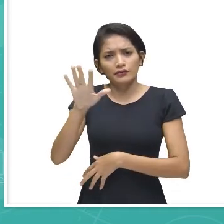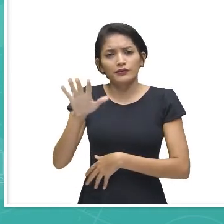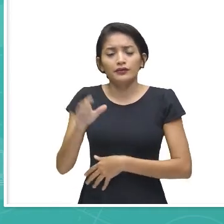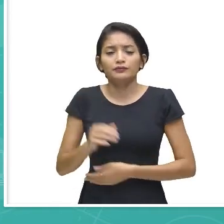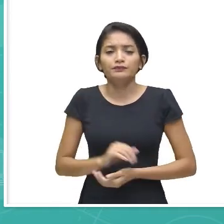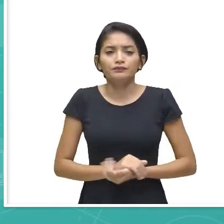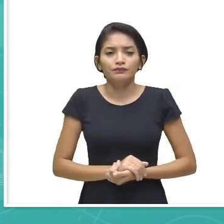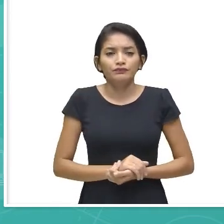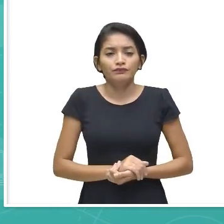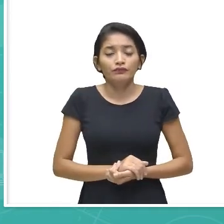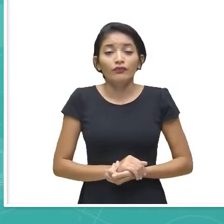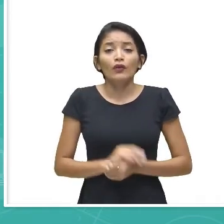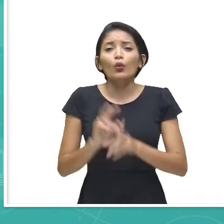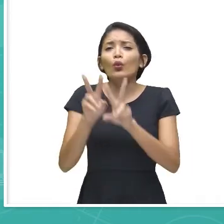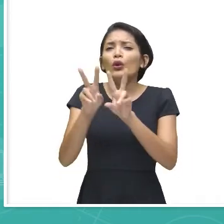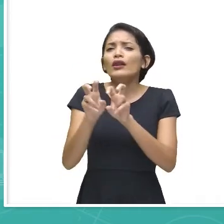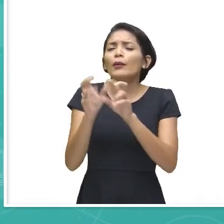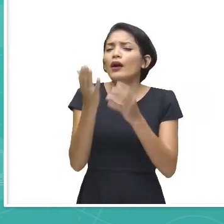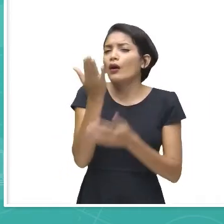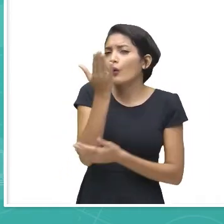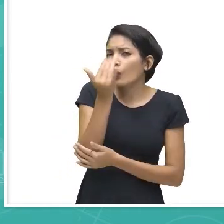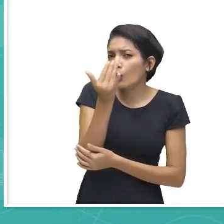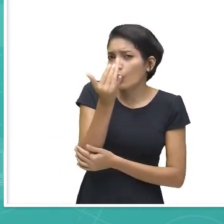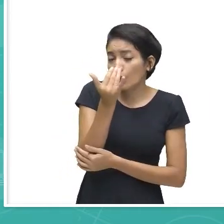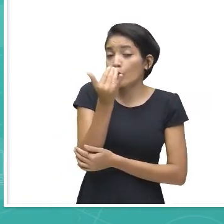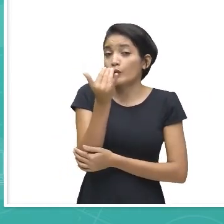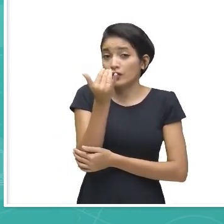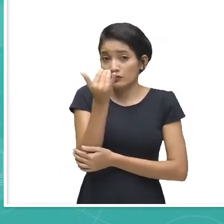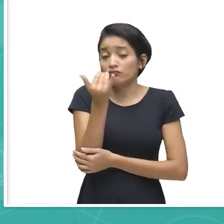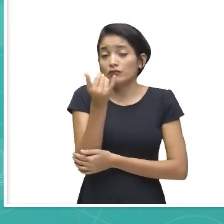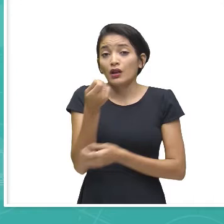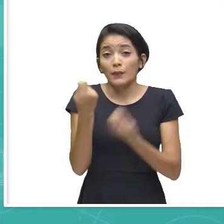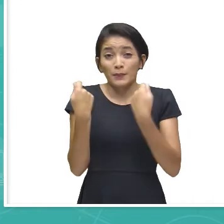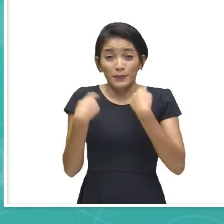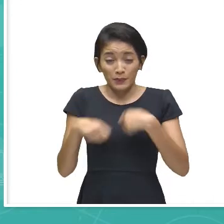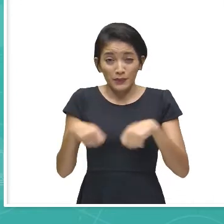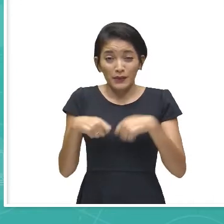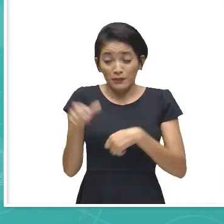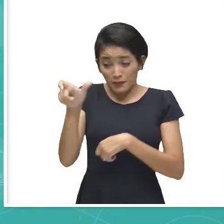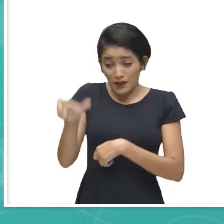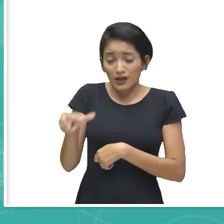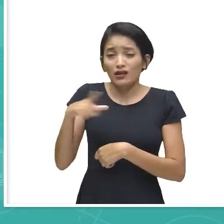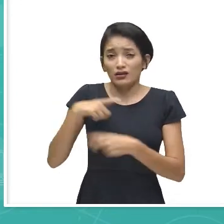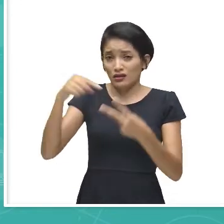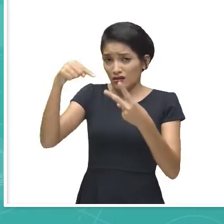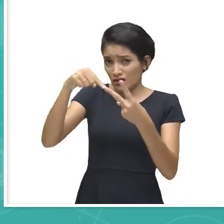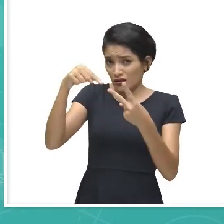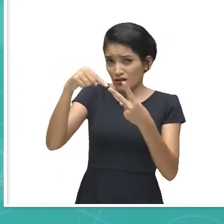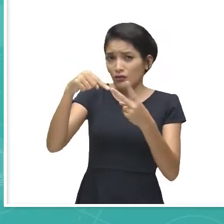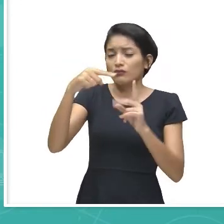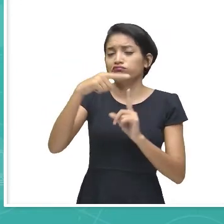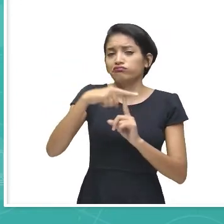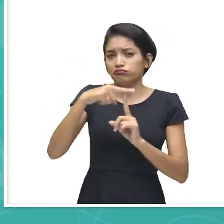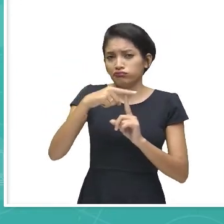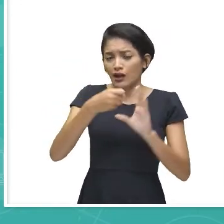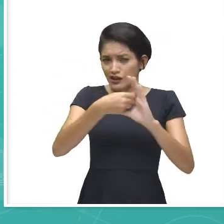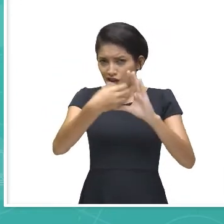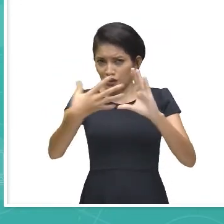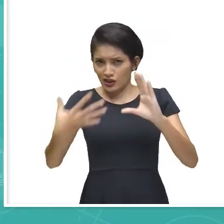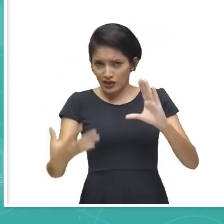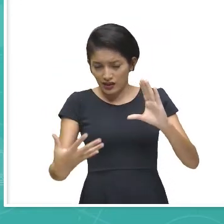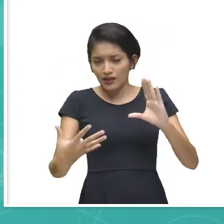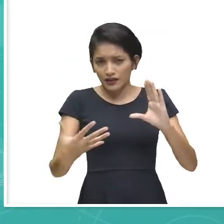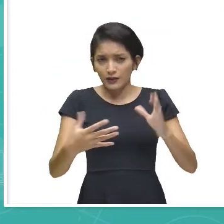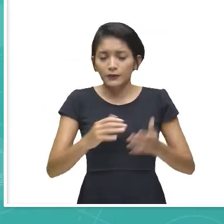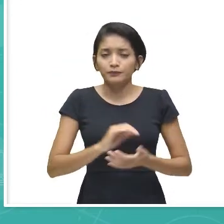Prosseguindo, falando sobre a alimentação, o cardápio dessa pessoa que tem esse biotipo, né, sendo